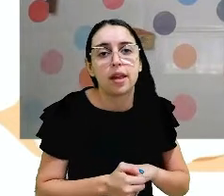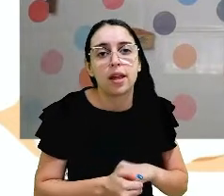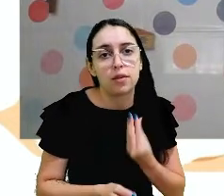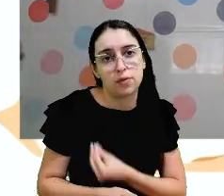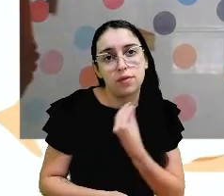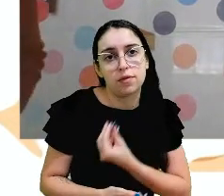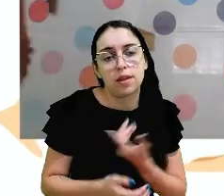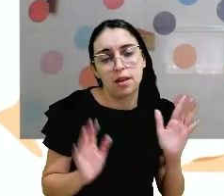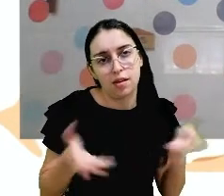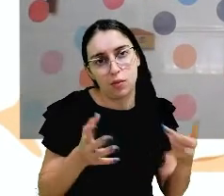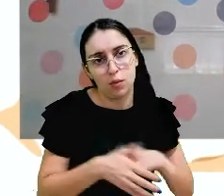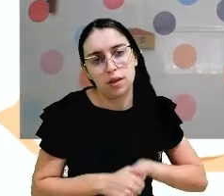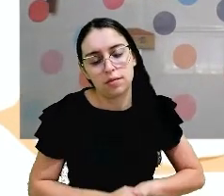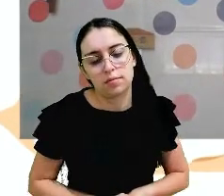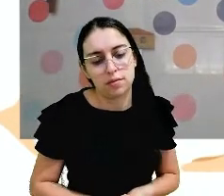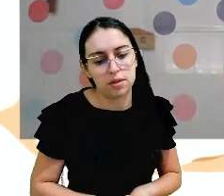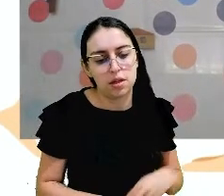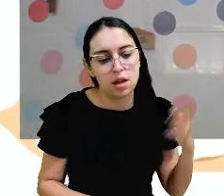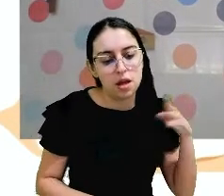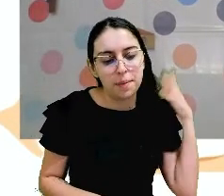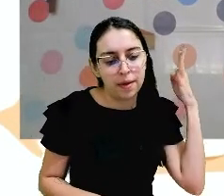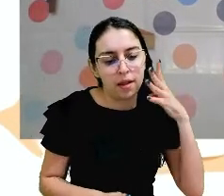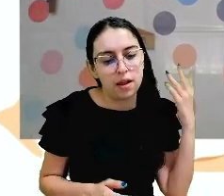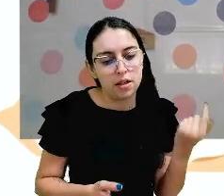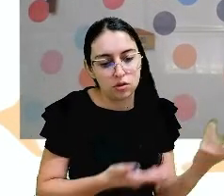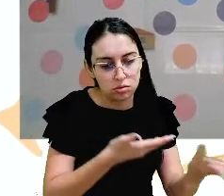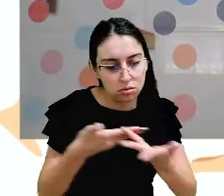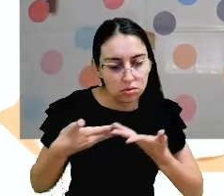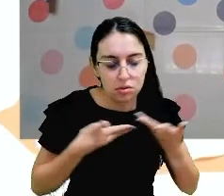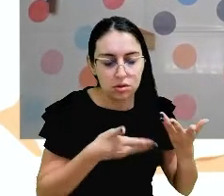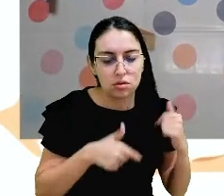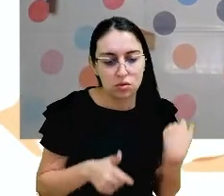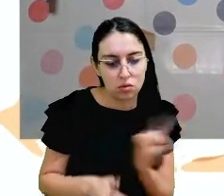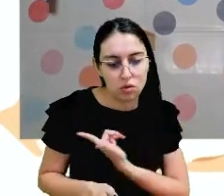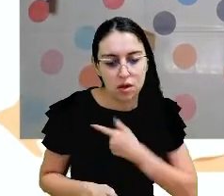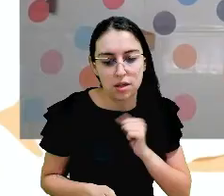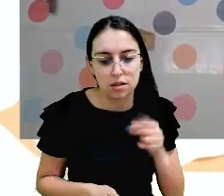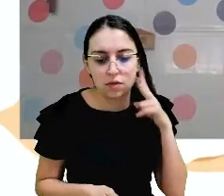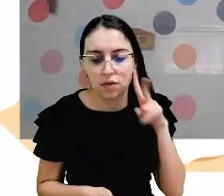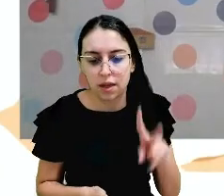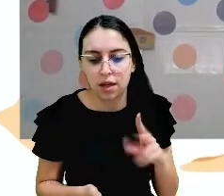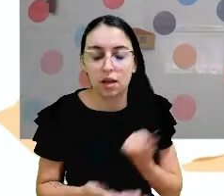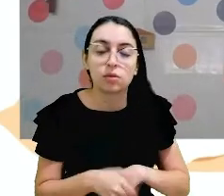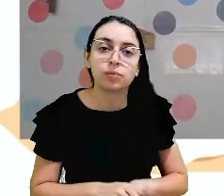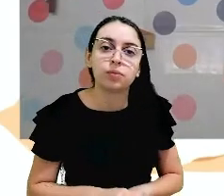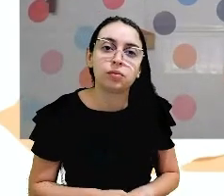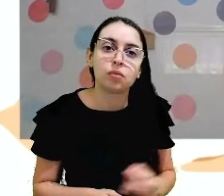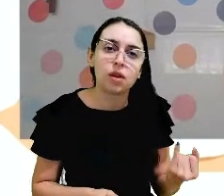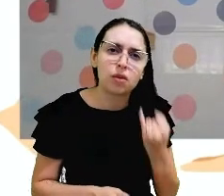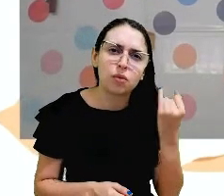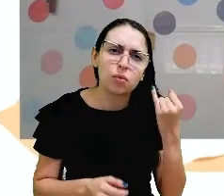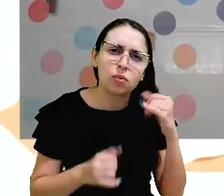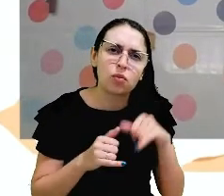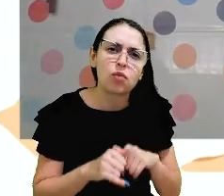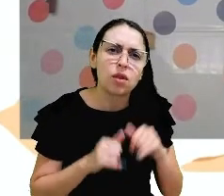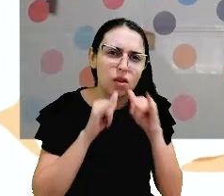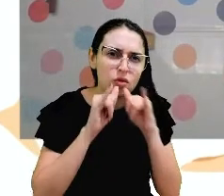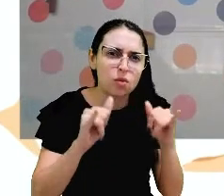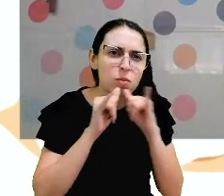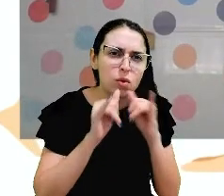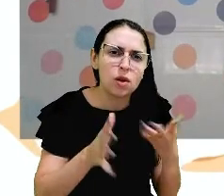seminário trouxe para nós todas, para nós todos que estamos aqui assistindo, informações de